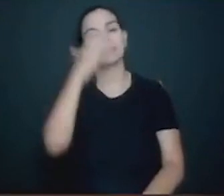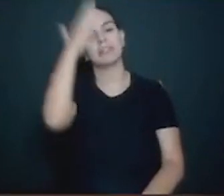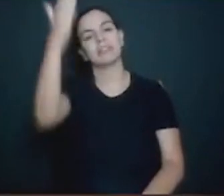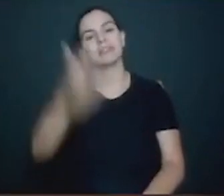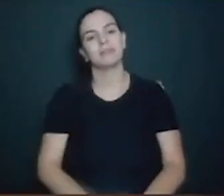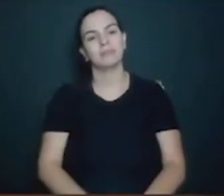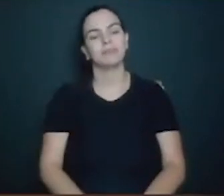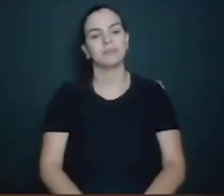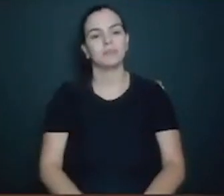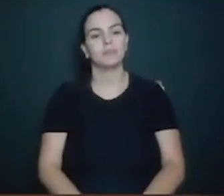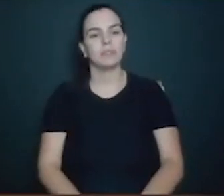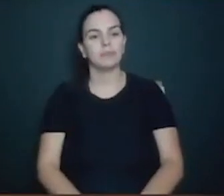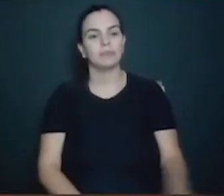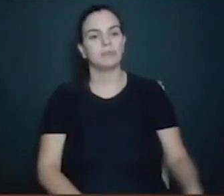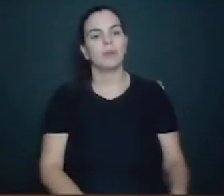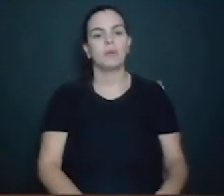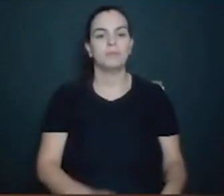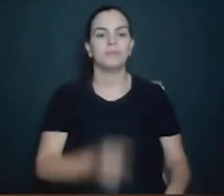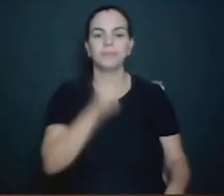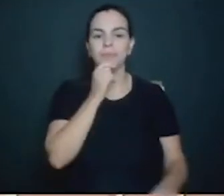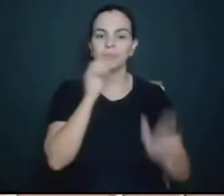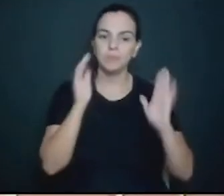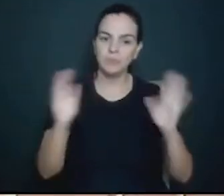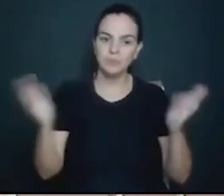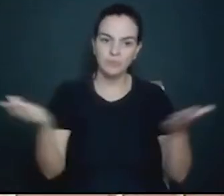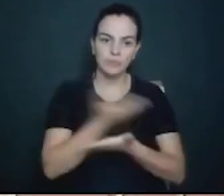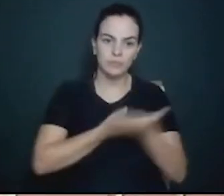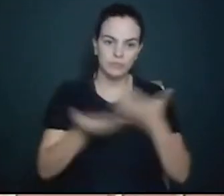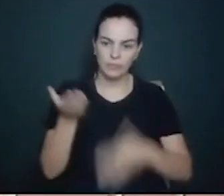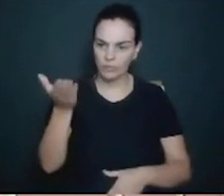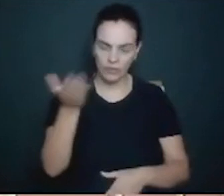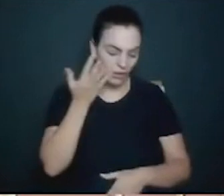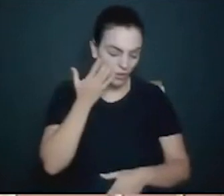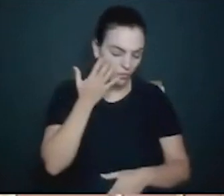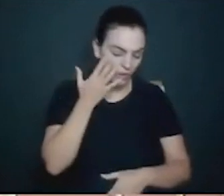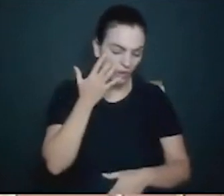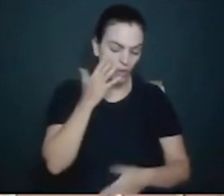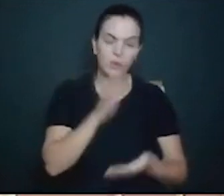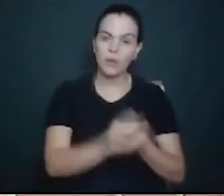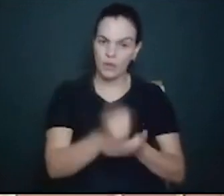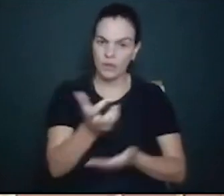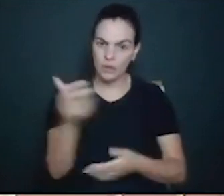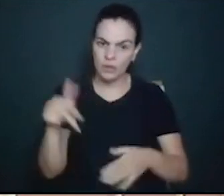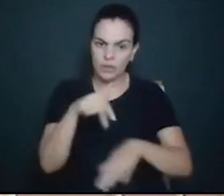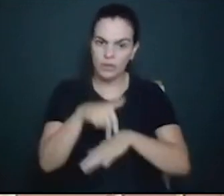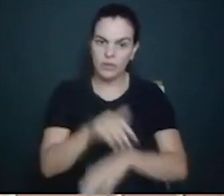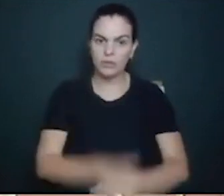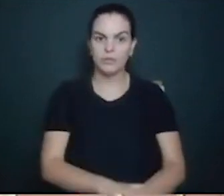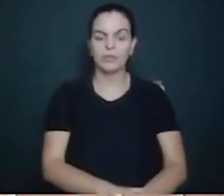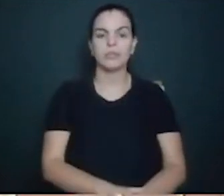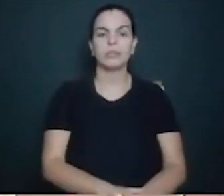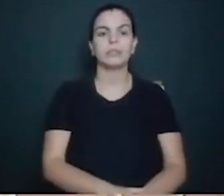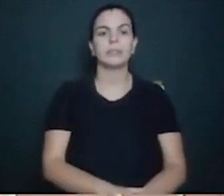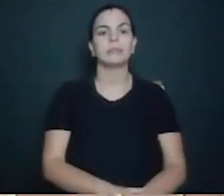Ainda no grande expediente, pergunto se o vereador Mauro Inácio, que está inscrito, deseja usar a palavra. Senhor presidente, eu